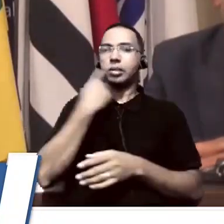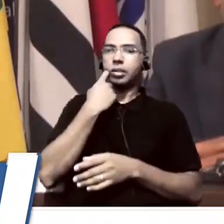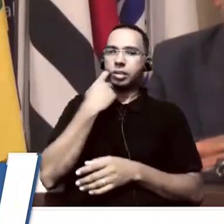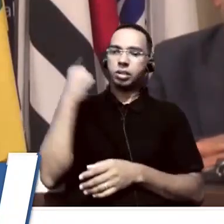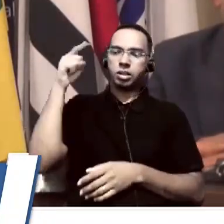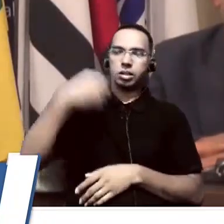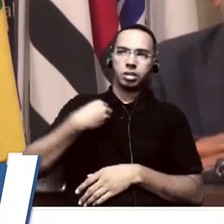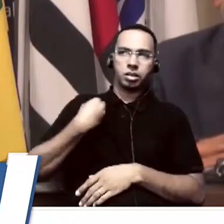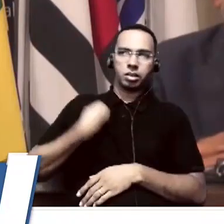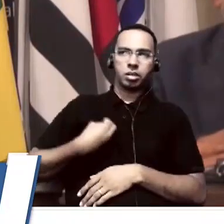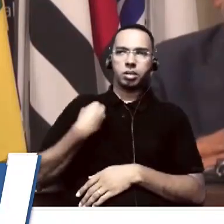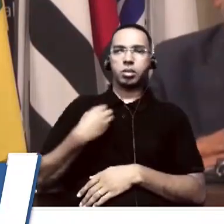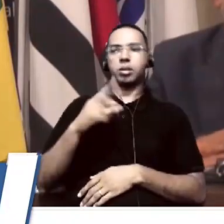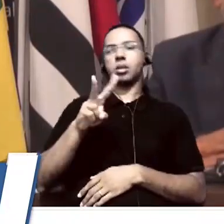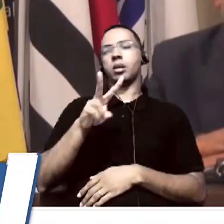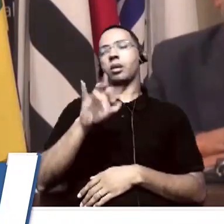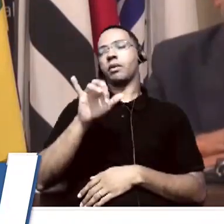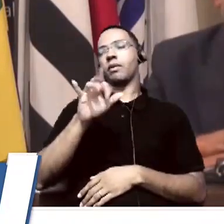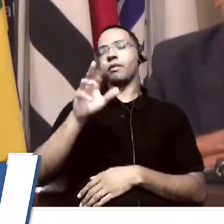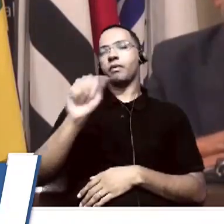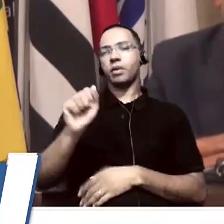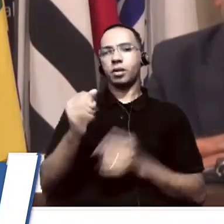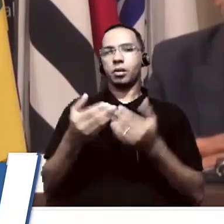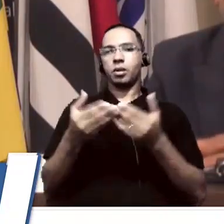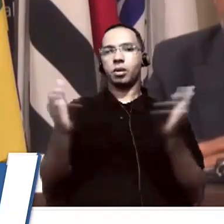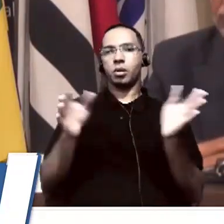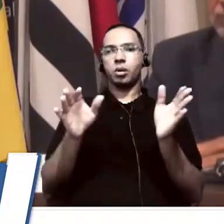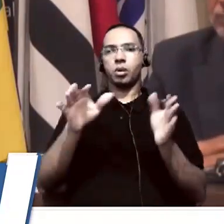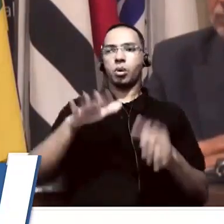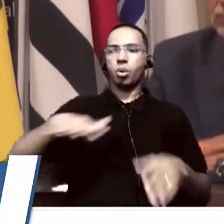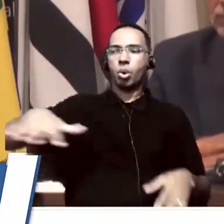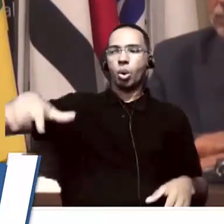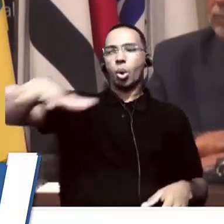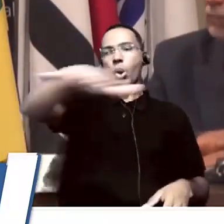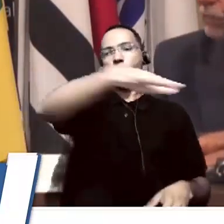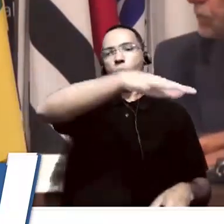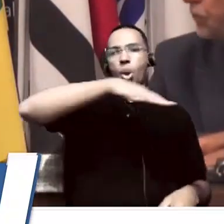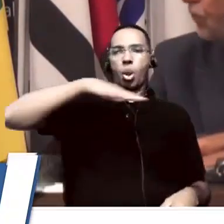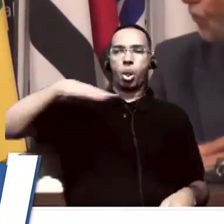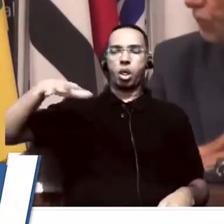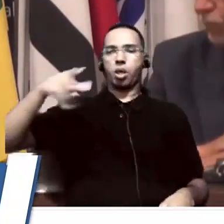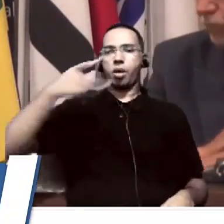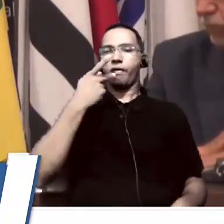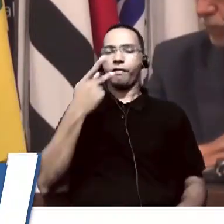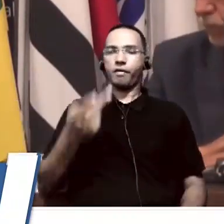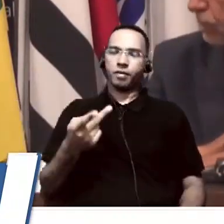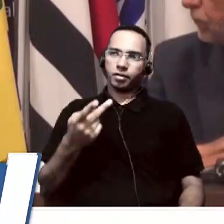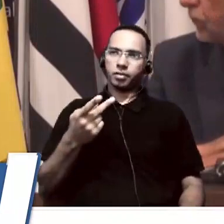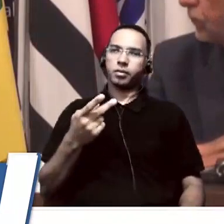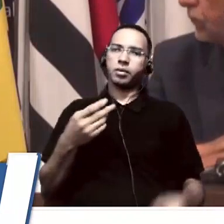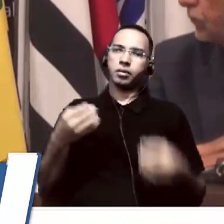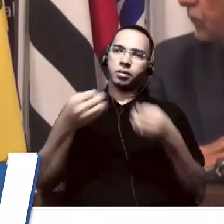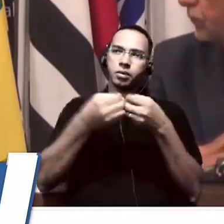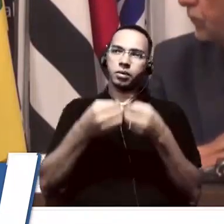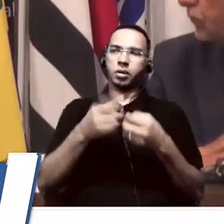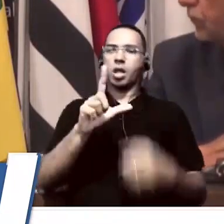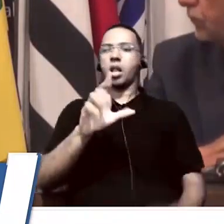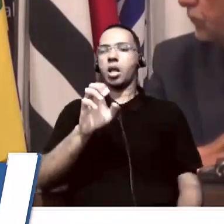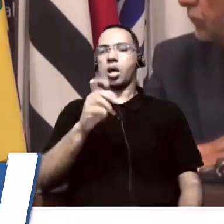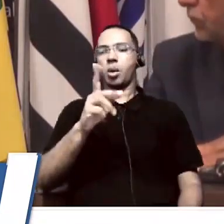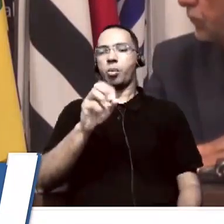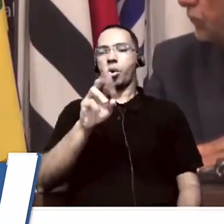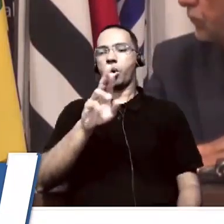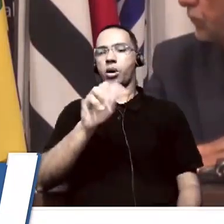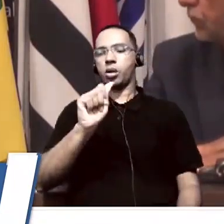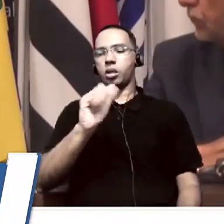Vila Gozuém, onde vai abranger ali toda aquela região, que eu falo assim, que o mais perto era no Liporás, e agora tem o